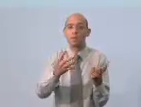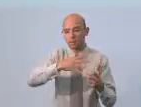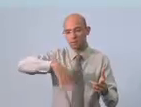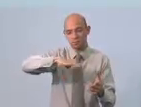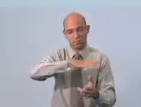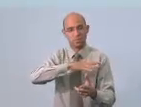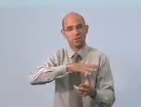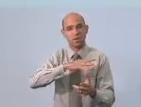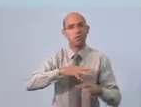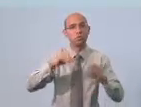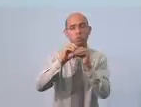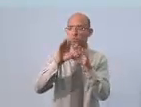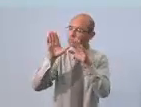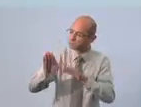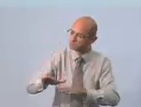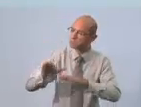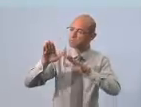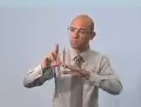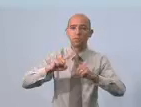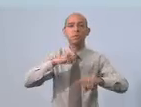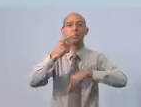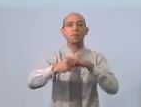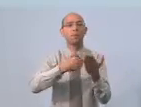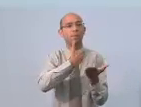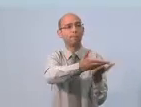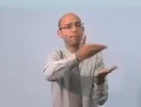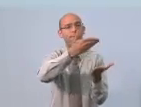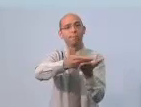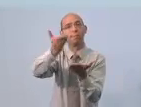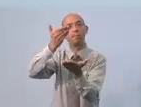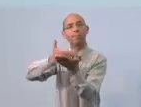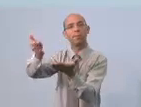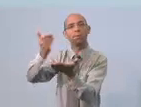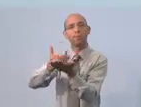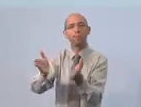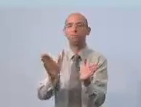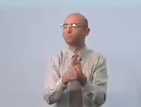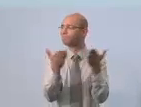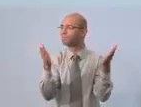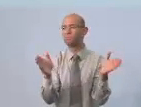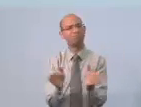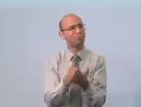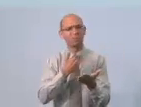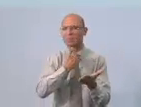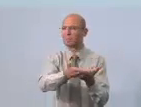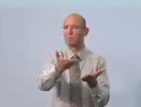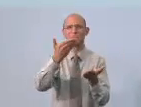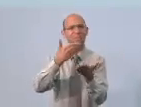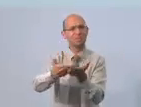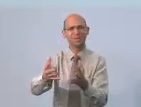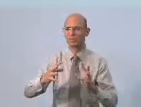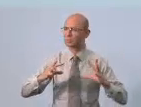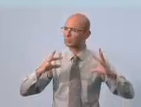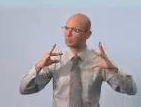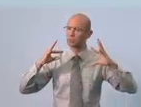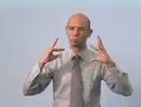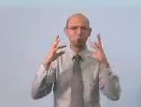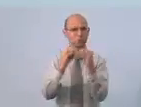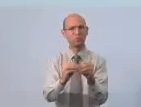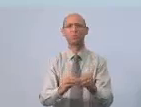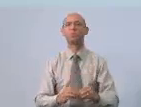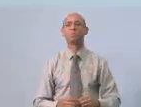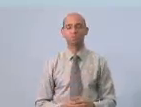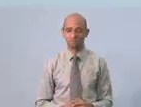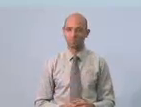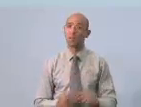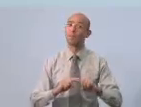todos, e da noite por dia ele perdeu tudo que tinha, tudo que ele tinha, ele perdeu da noite para o dia.